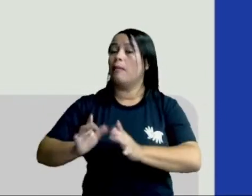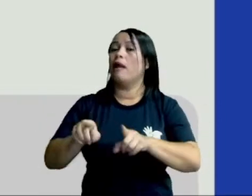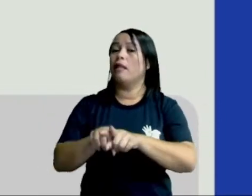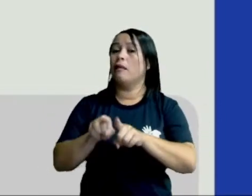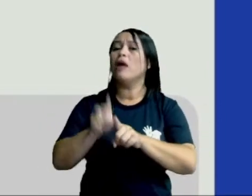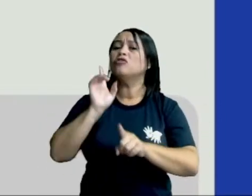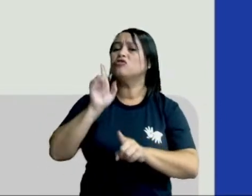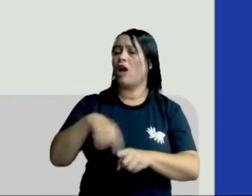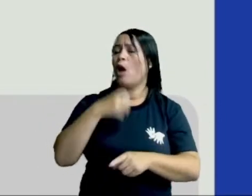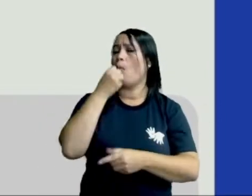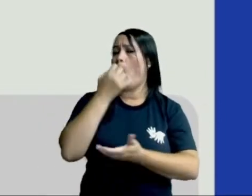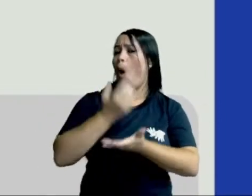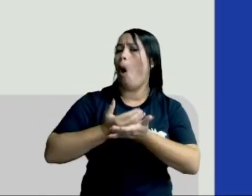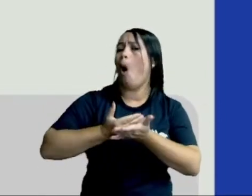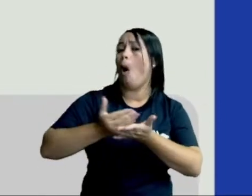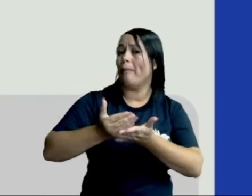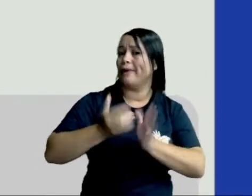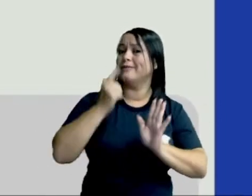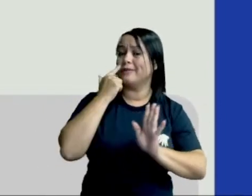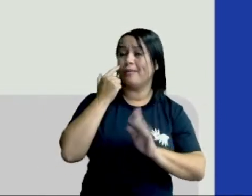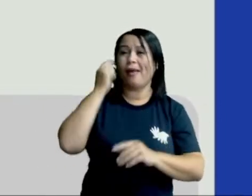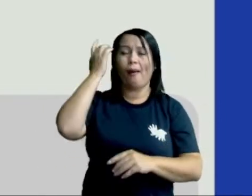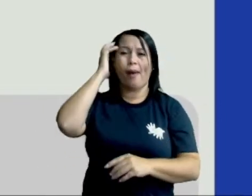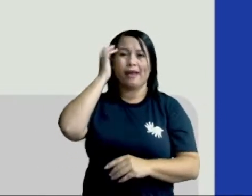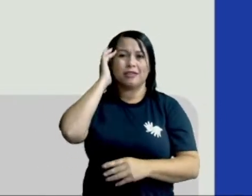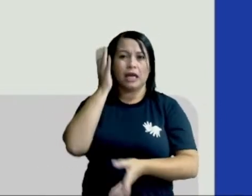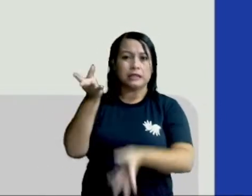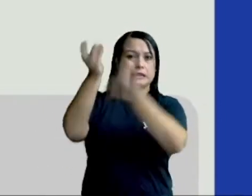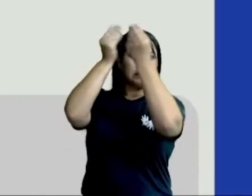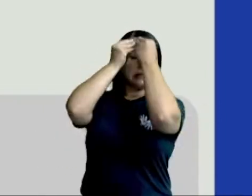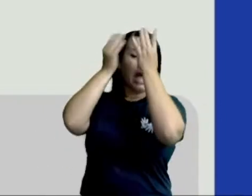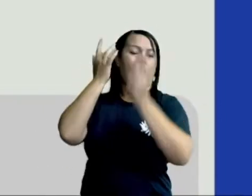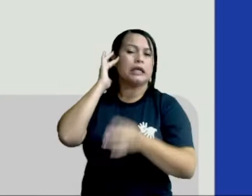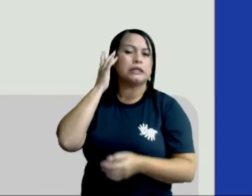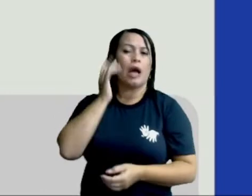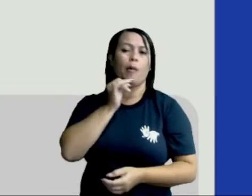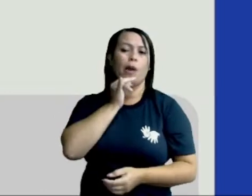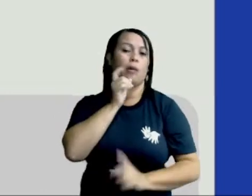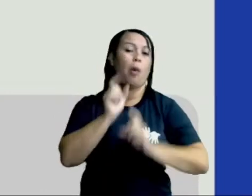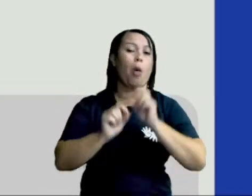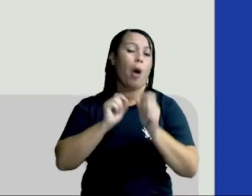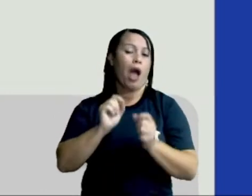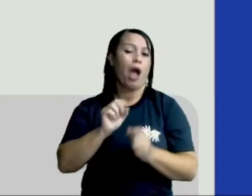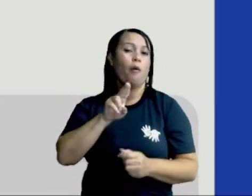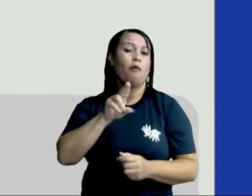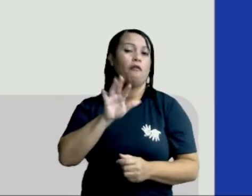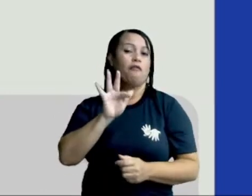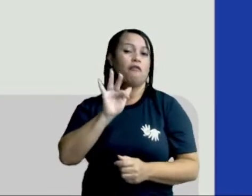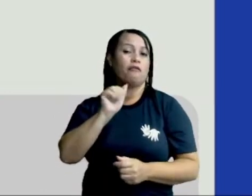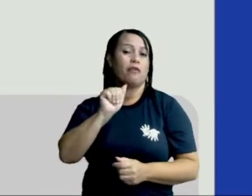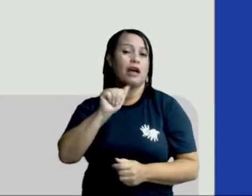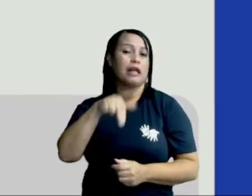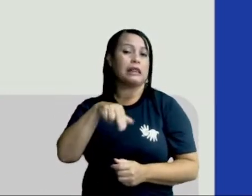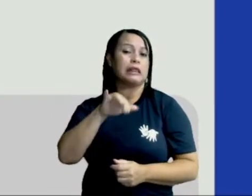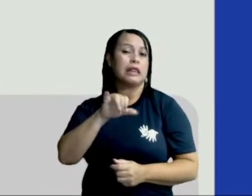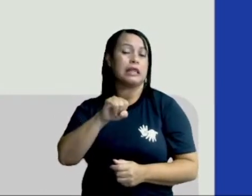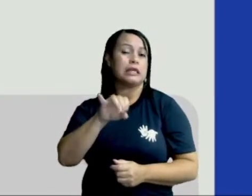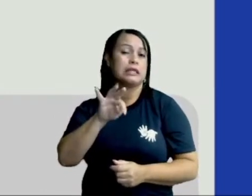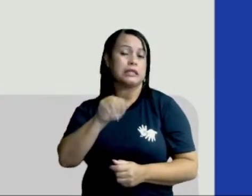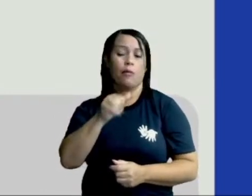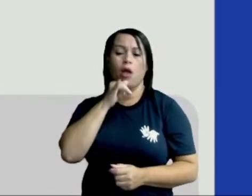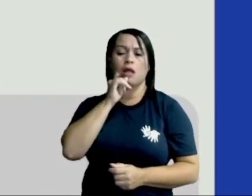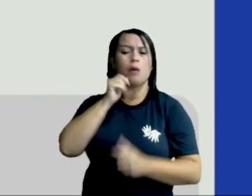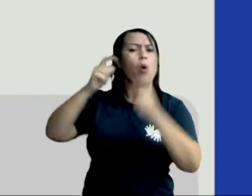gente não entrar nessa ideia ufanista de que aquele pedaço de terra